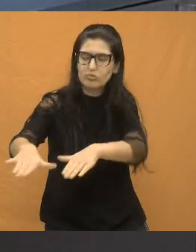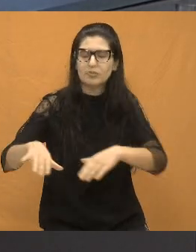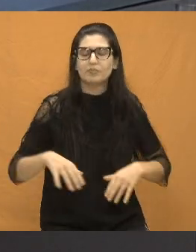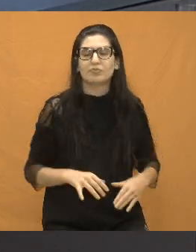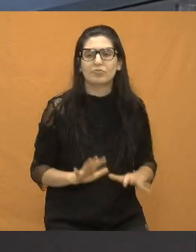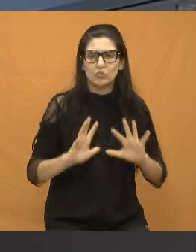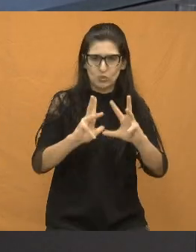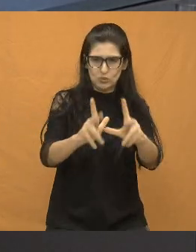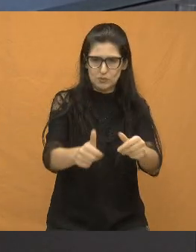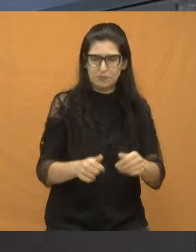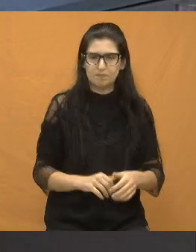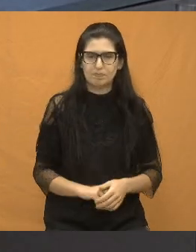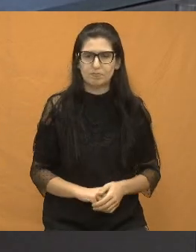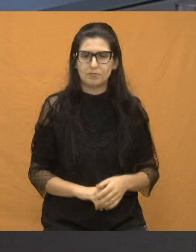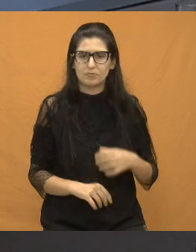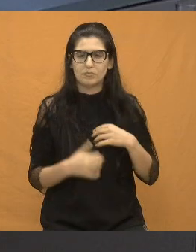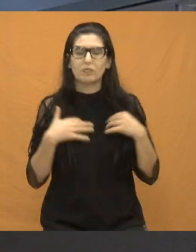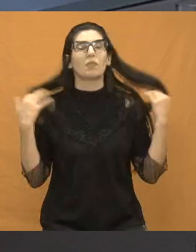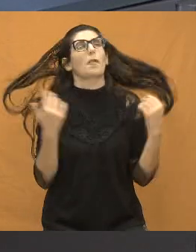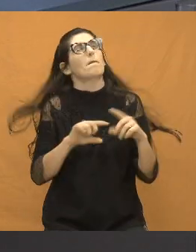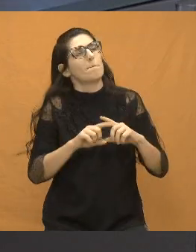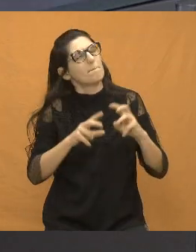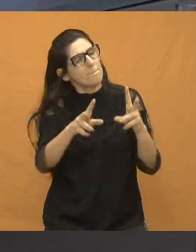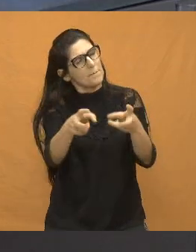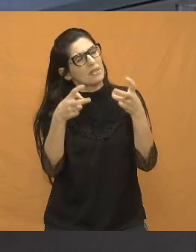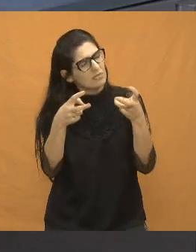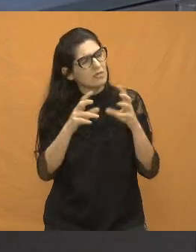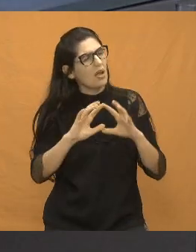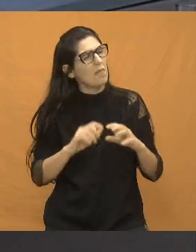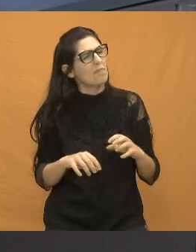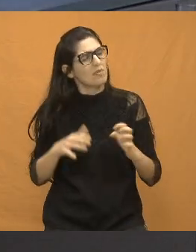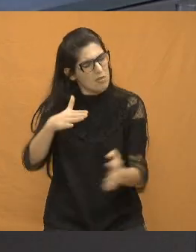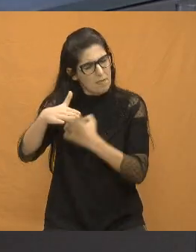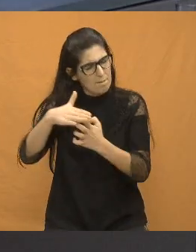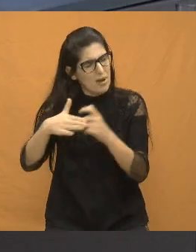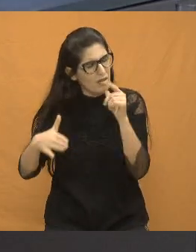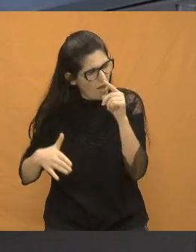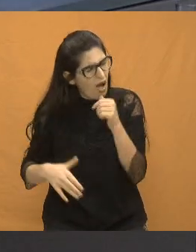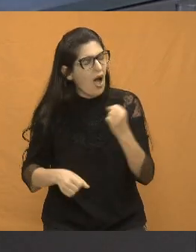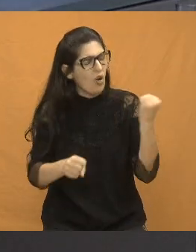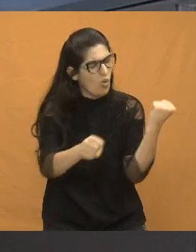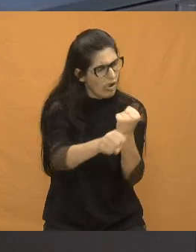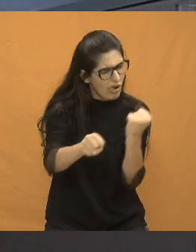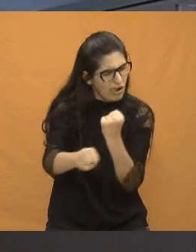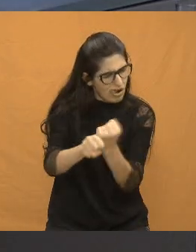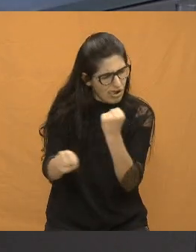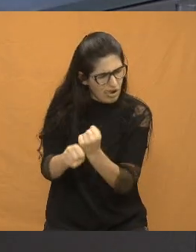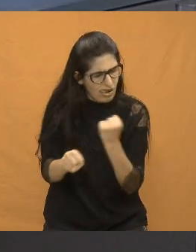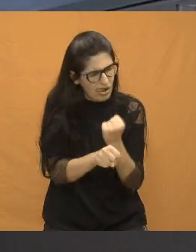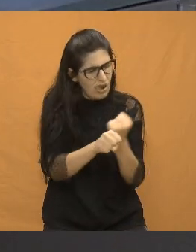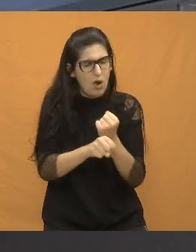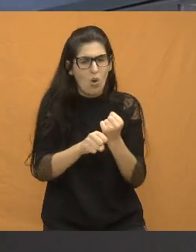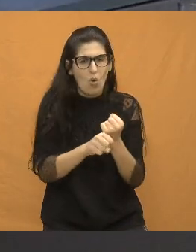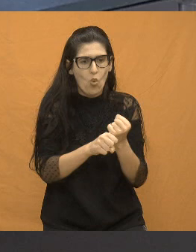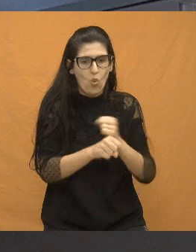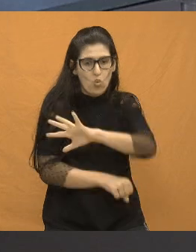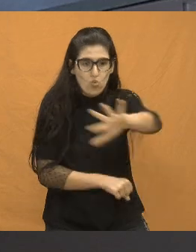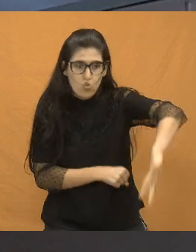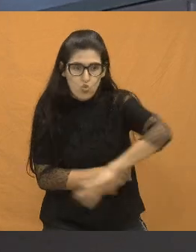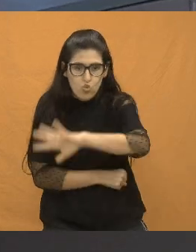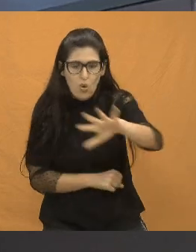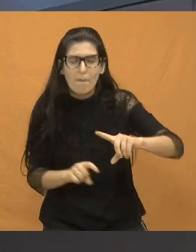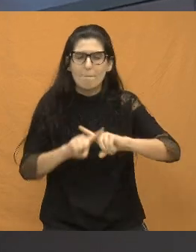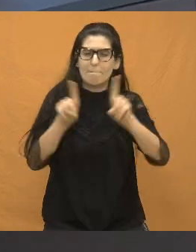vê várias ações do SAI na cidade, então, se eu pensar no que eu estou